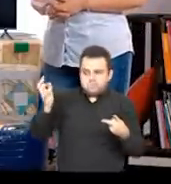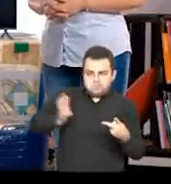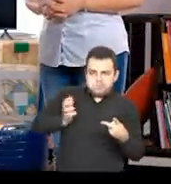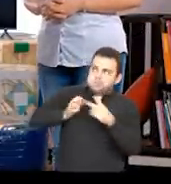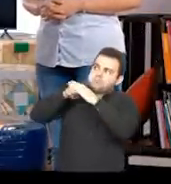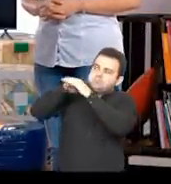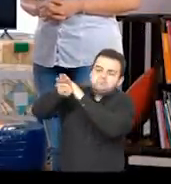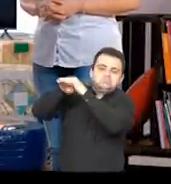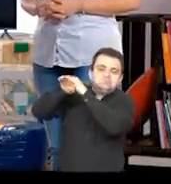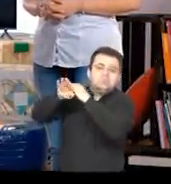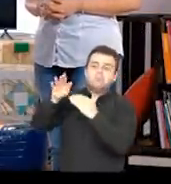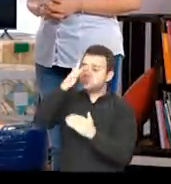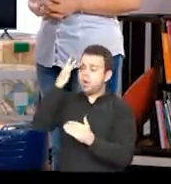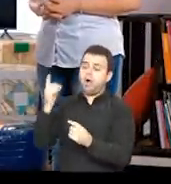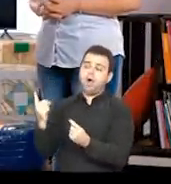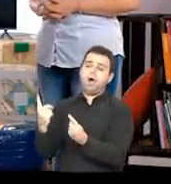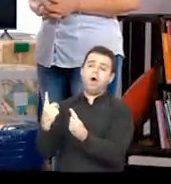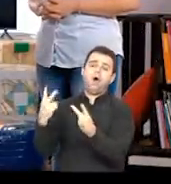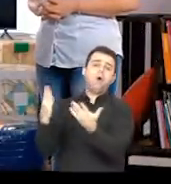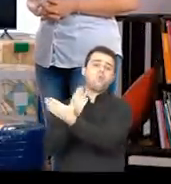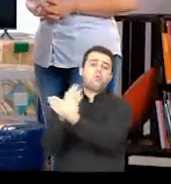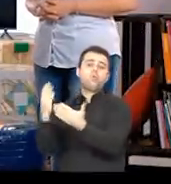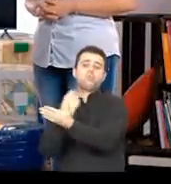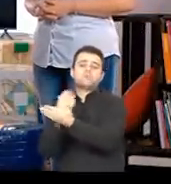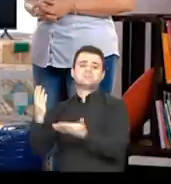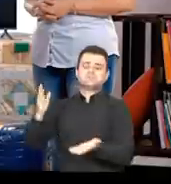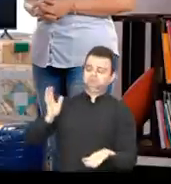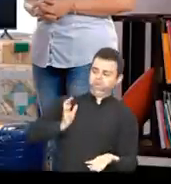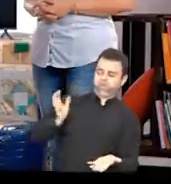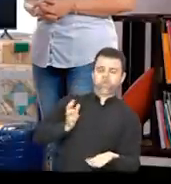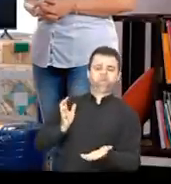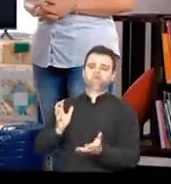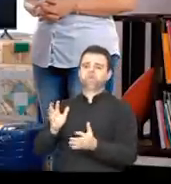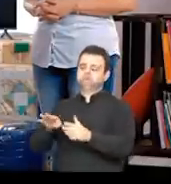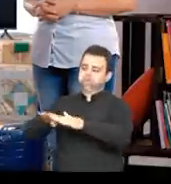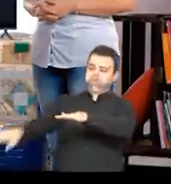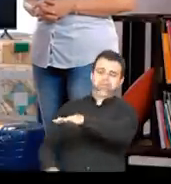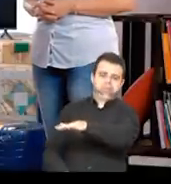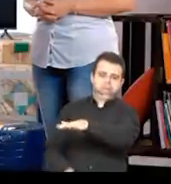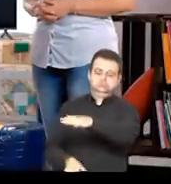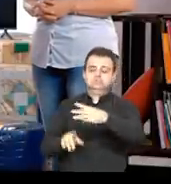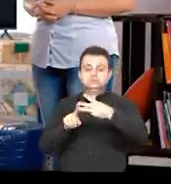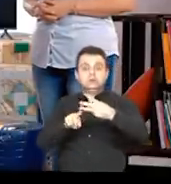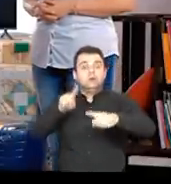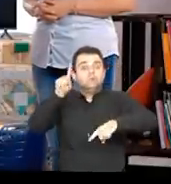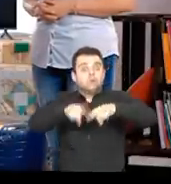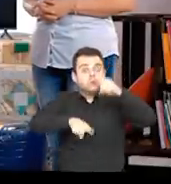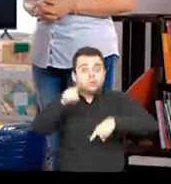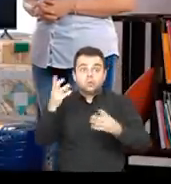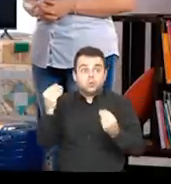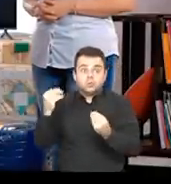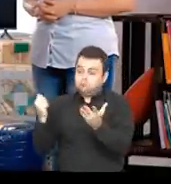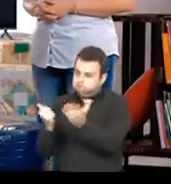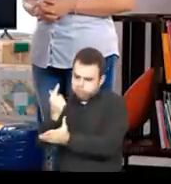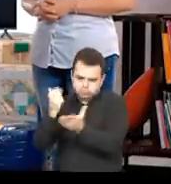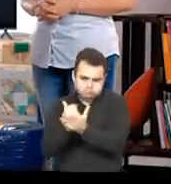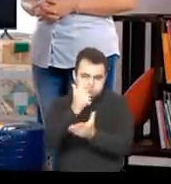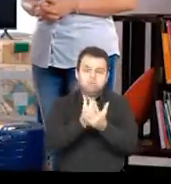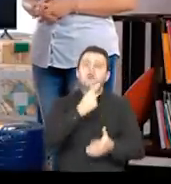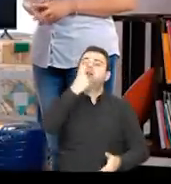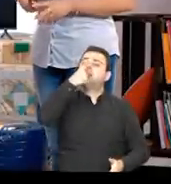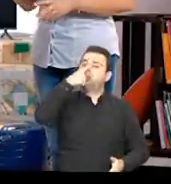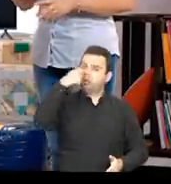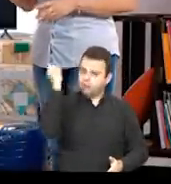pouca parte da população. E a terceira é o aumento do consumo de produtos, o que acaba gerando mais lixo.